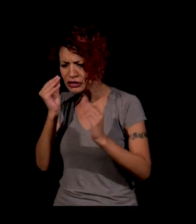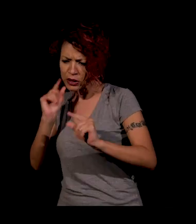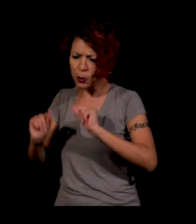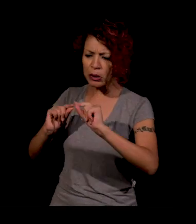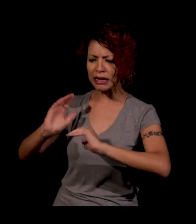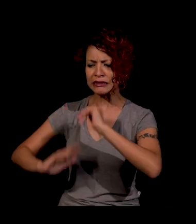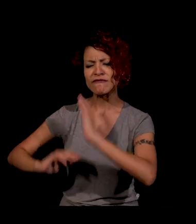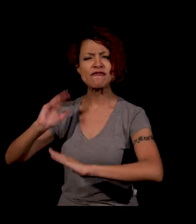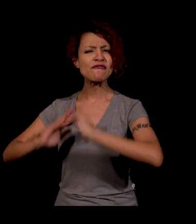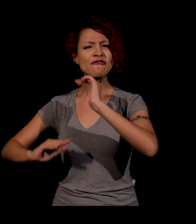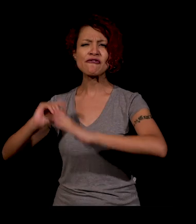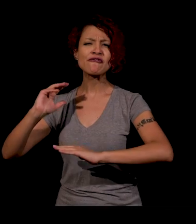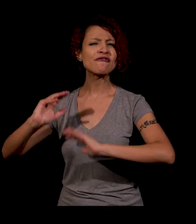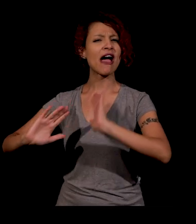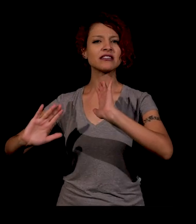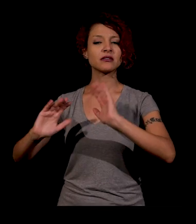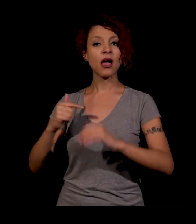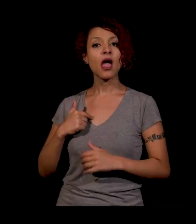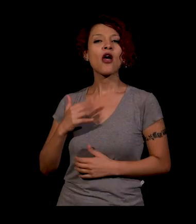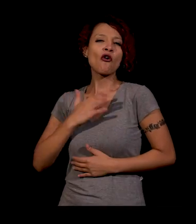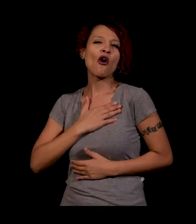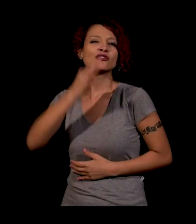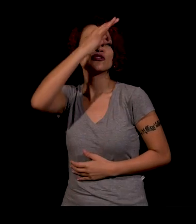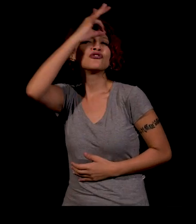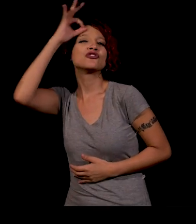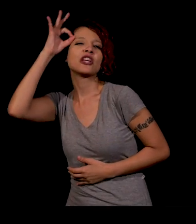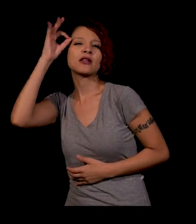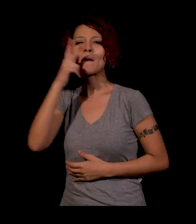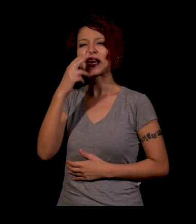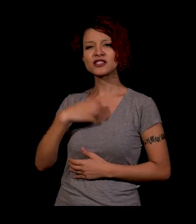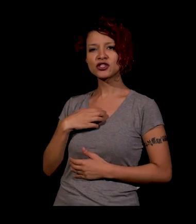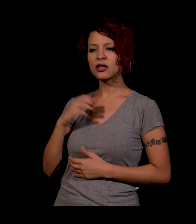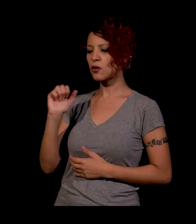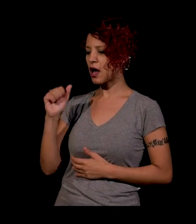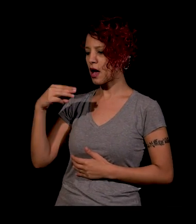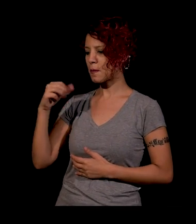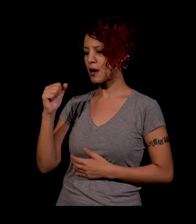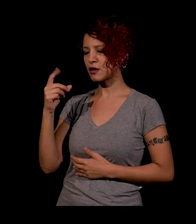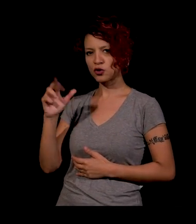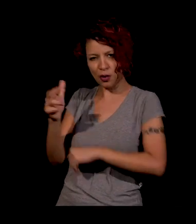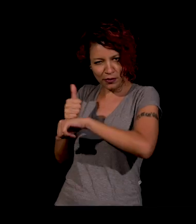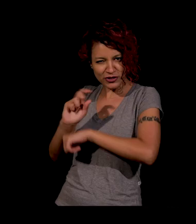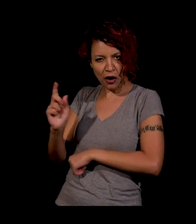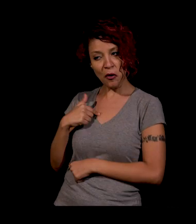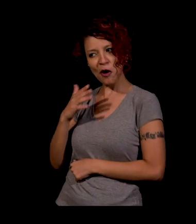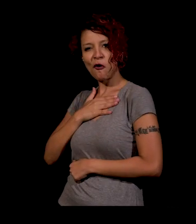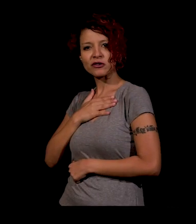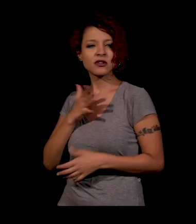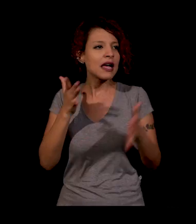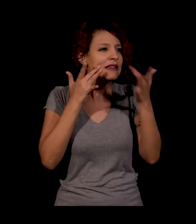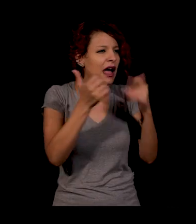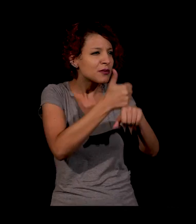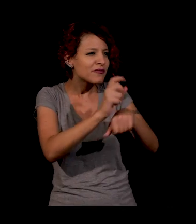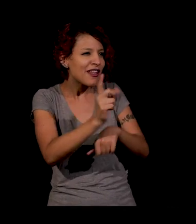fazendo. Eu tento manter uma certa ingenuidade, assim, quase um amadorismo. Eu gosto da palavra amador. Às vezes acho mais bonito ver um teatro amador do